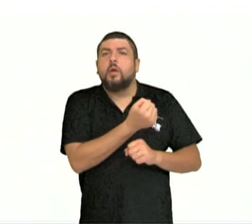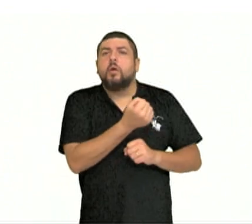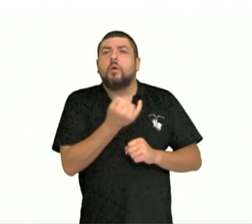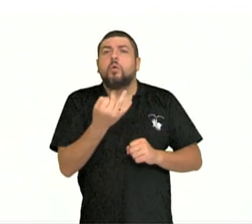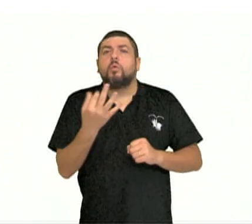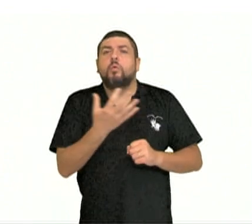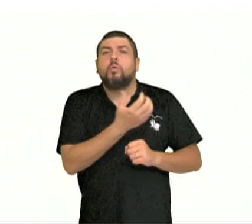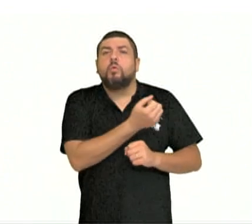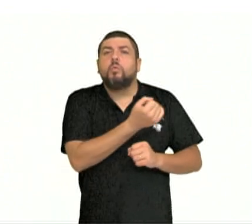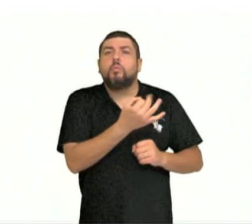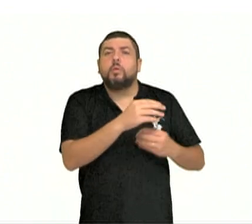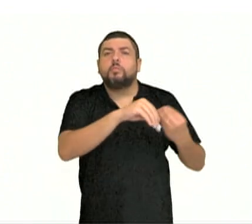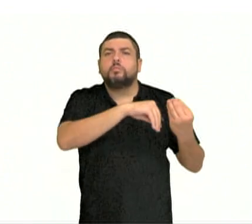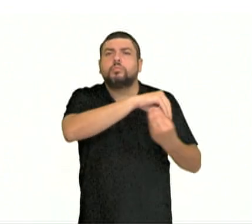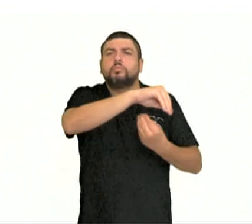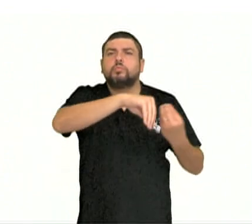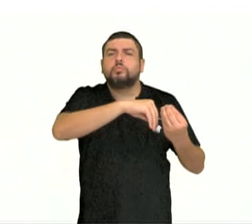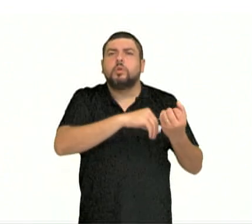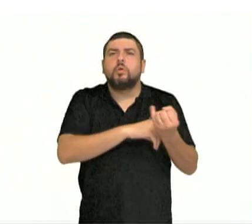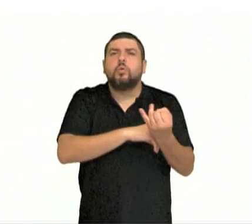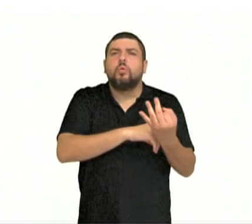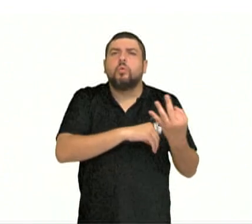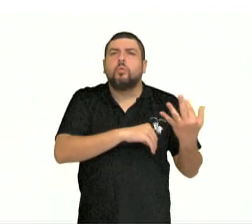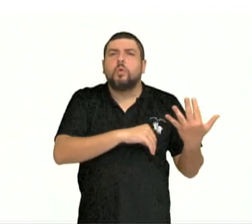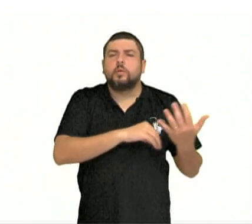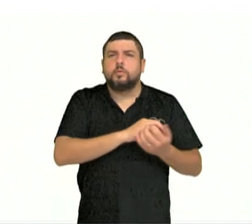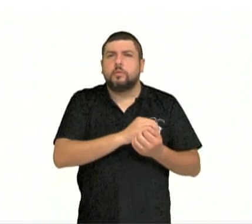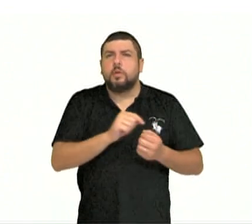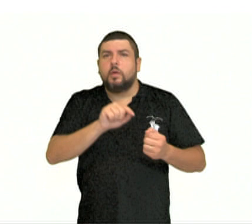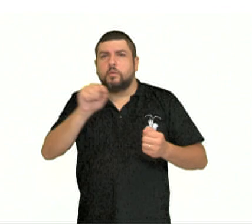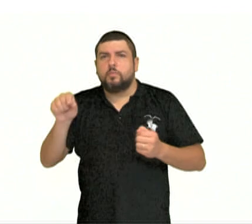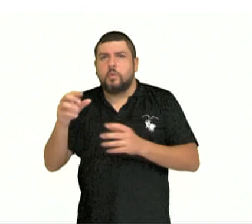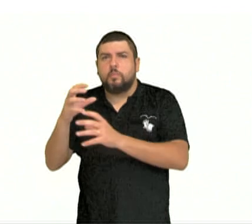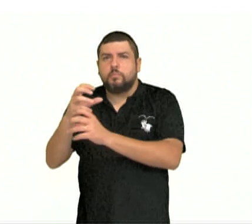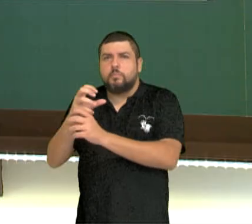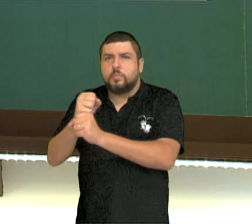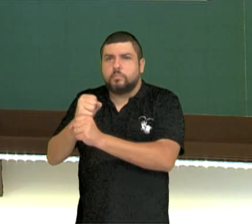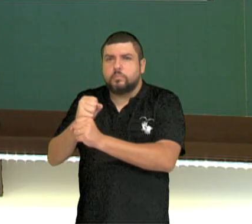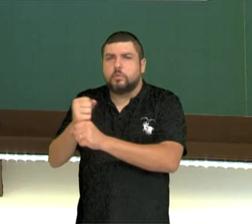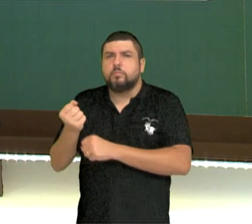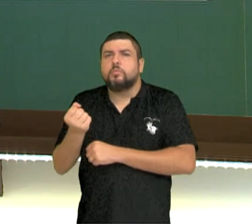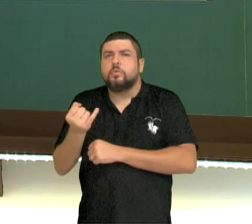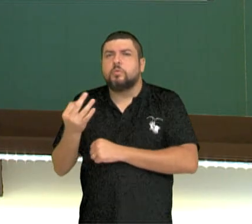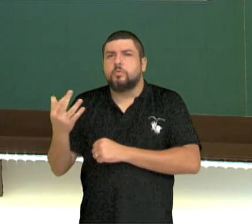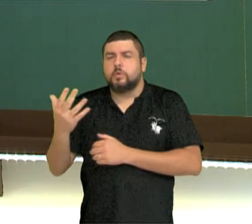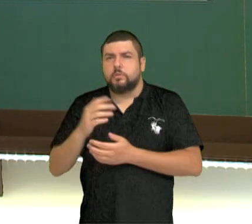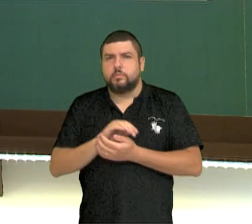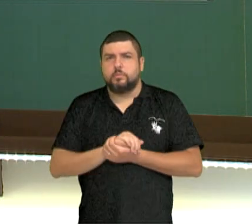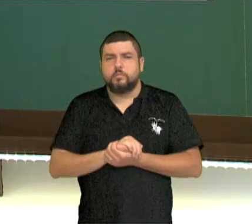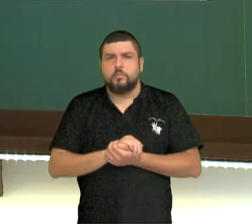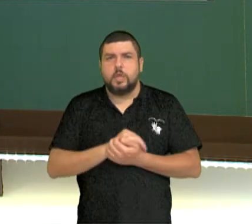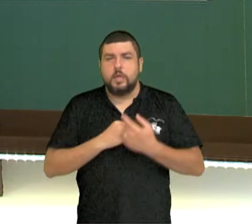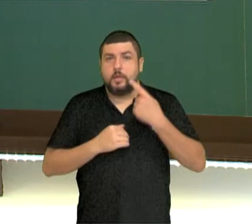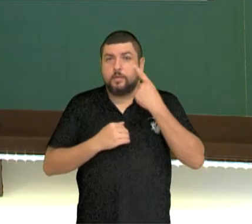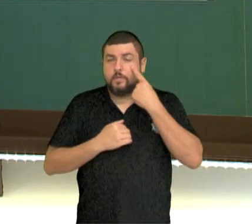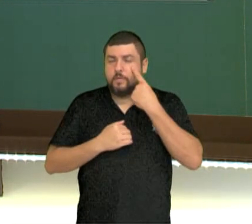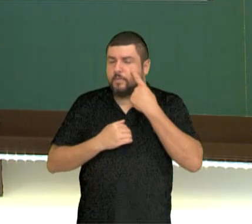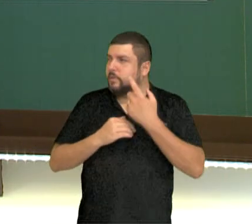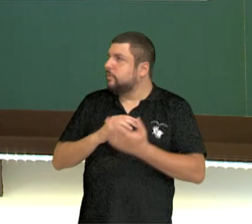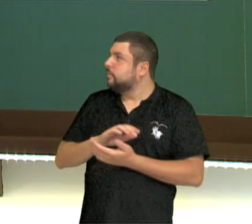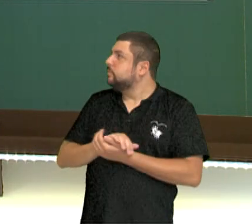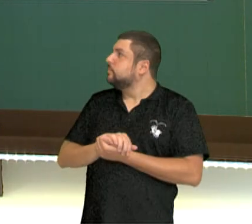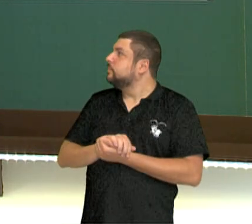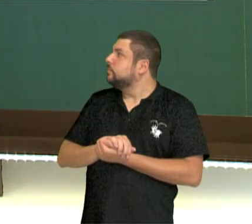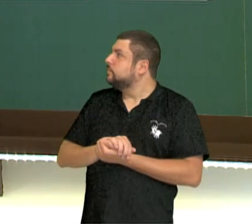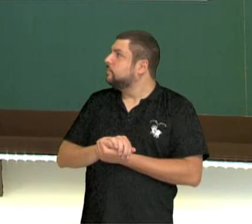dos reagentes. Vamos conferir? Então, o mesmo número de átomos dos reagentes. Nós temos aqui quantos